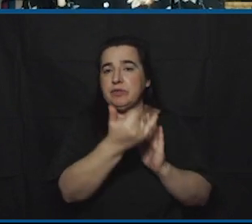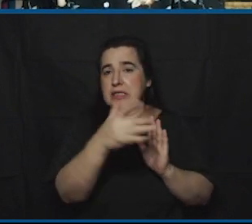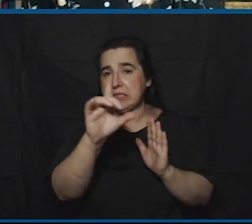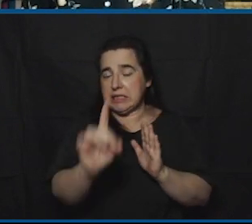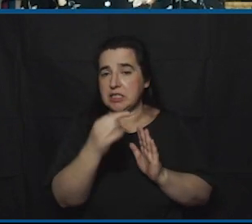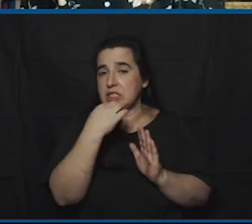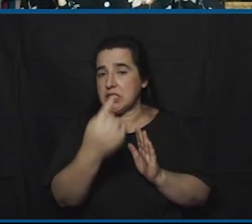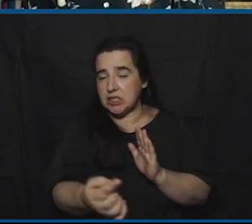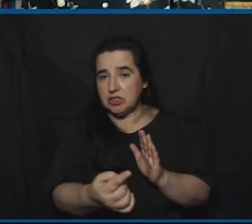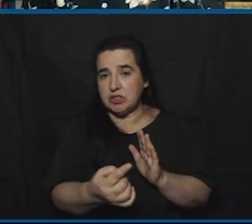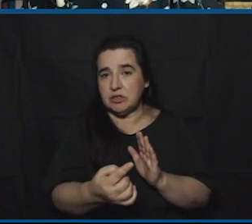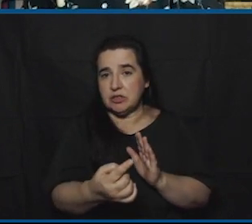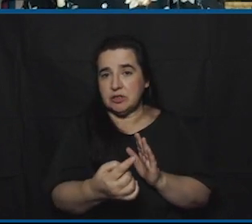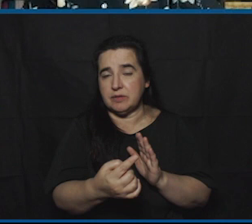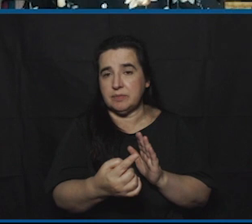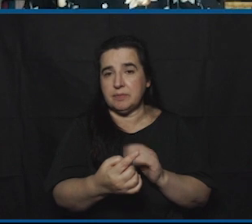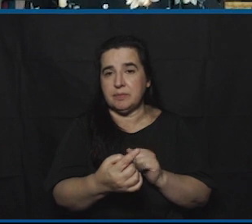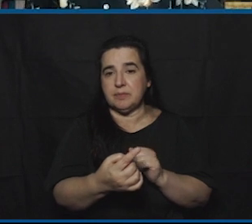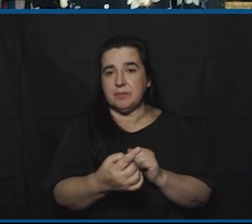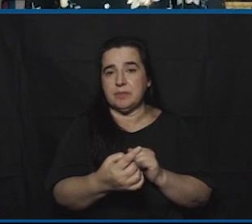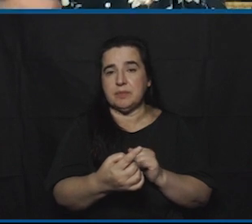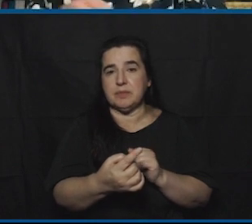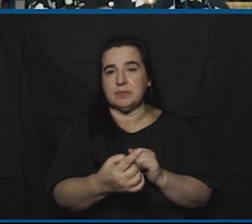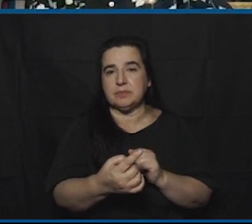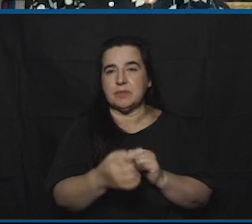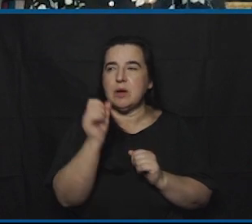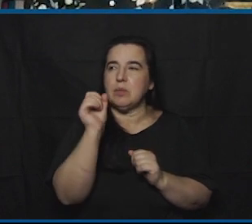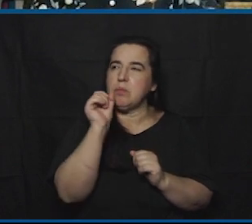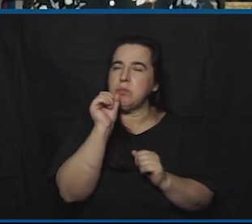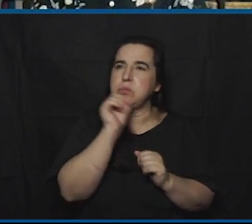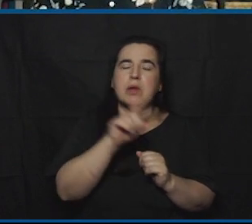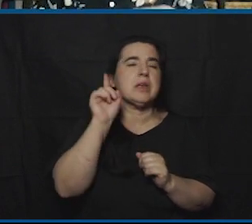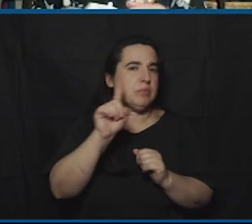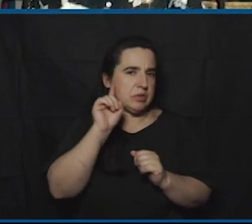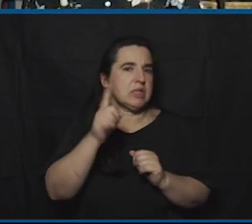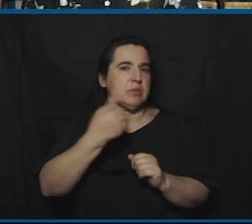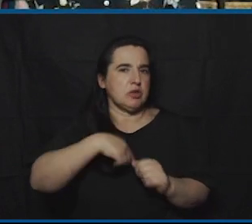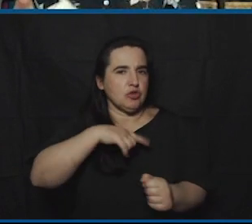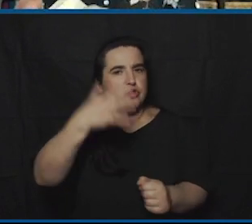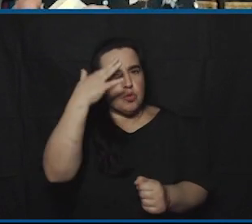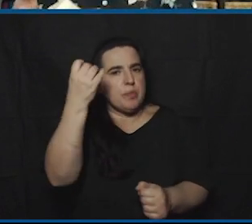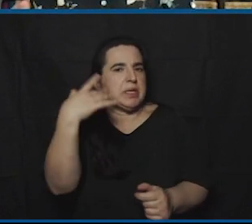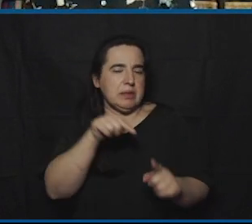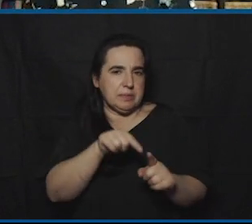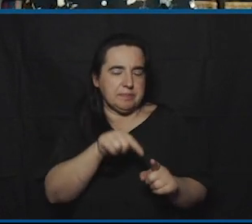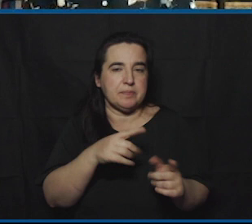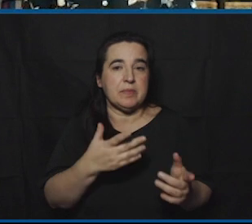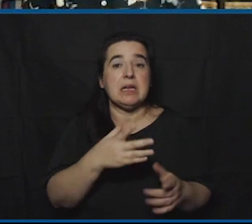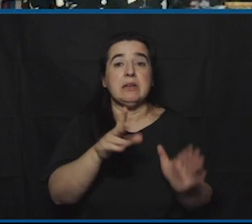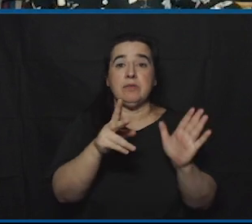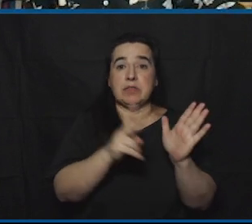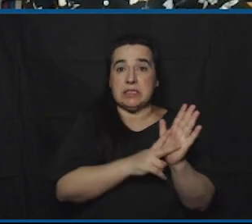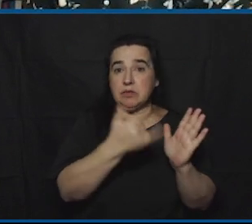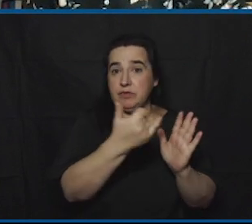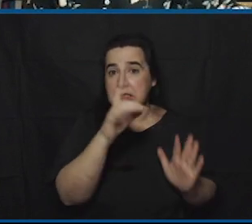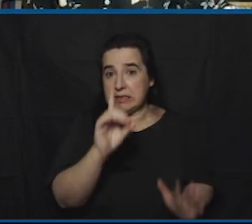ele menciona aí uma coisa que poderá ser muito importante para nós compreendermos isto. No versículo